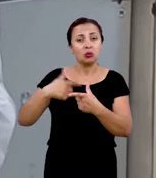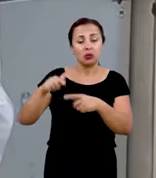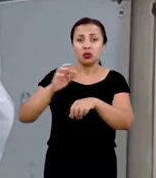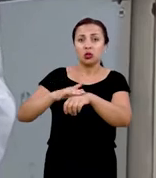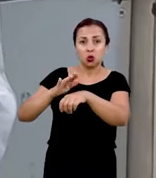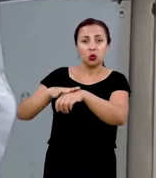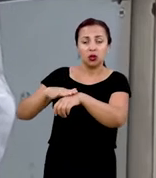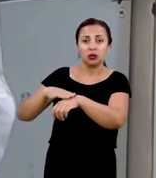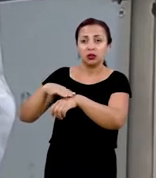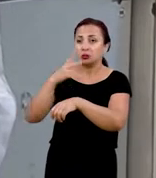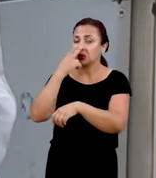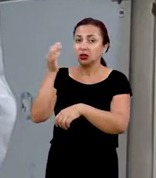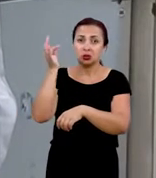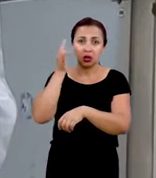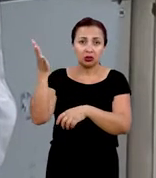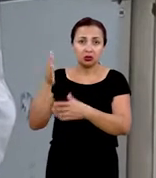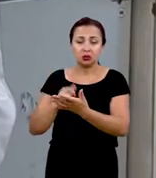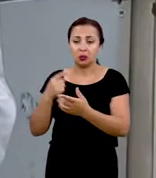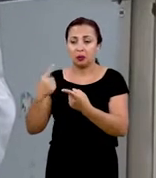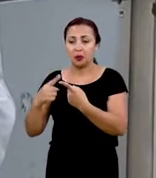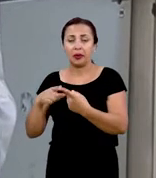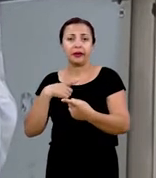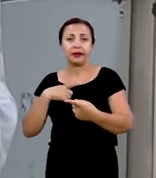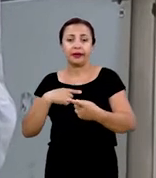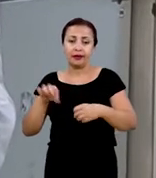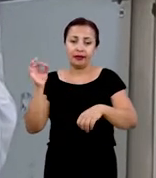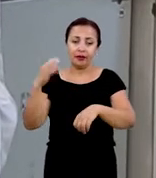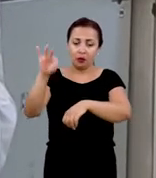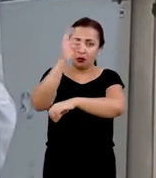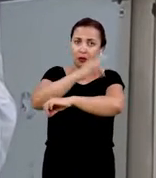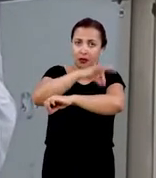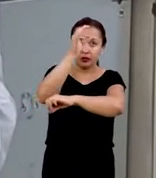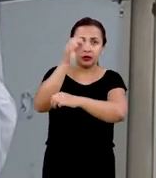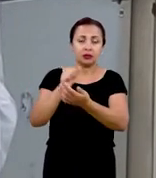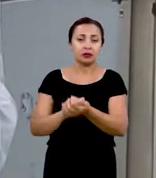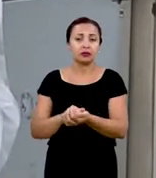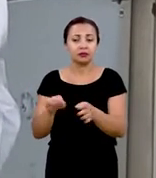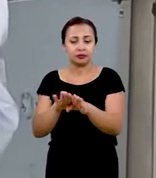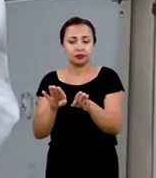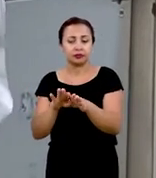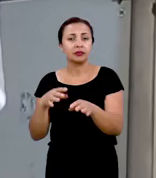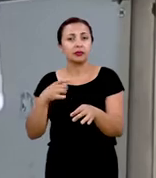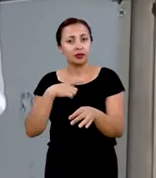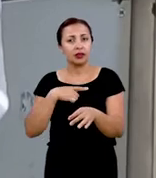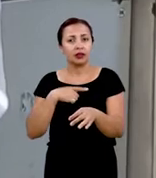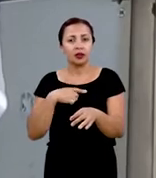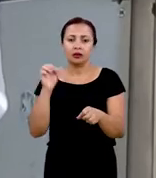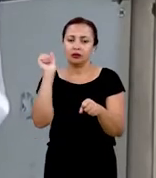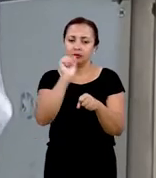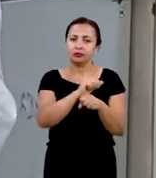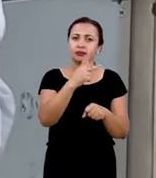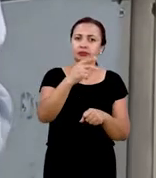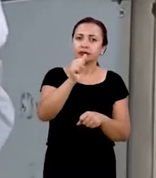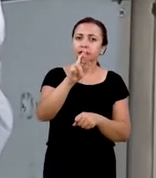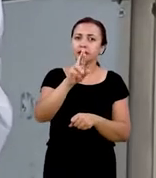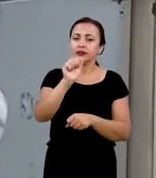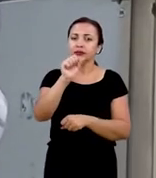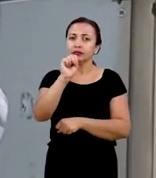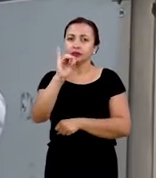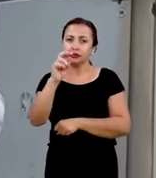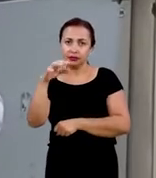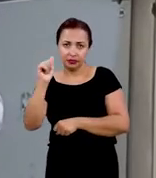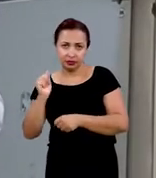porque eu tenho a espécie, né? Eu tenho esse inseto e também tenho o parasita, como foi